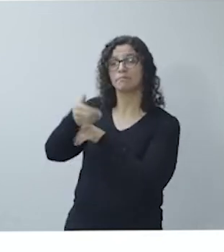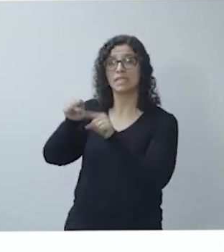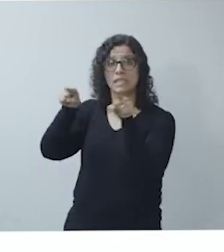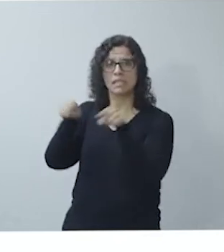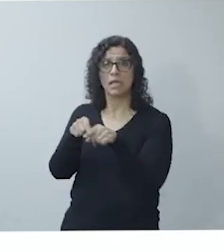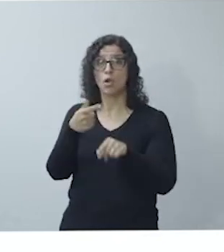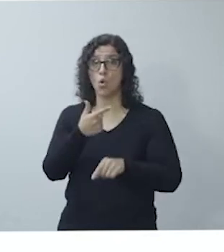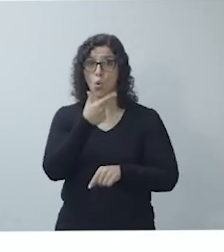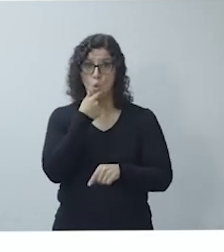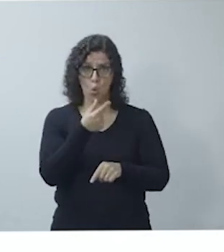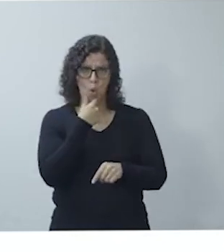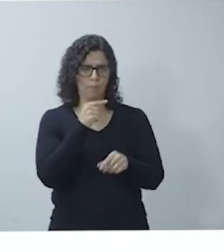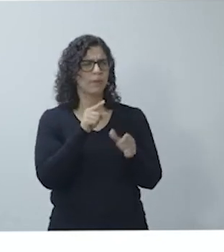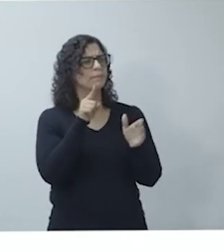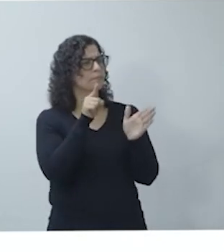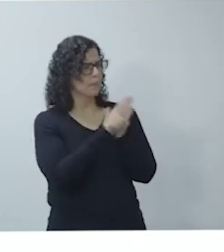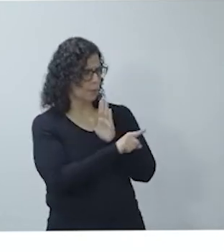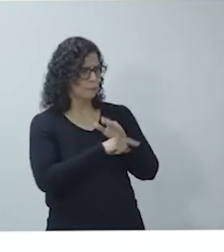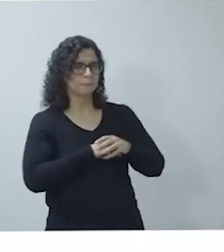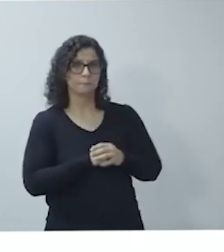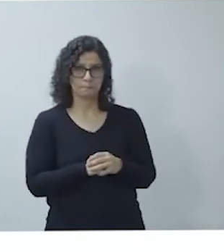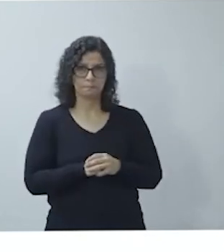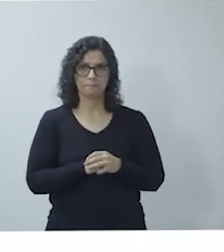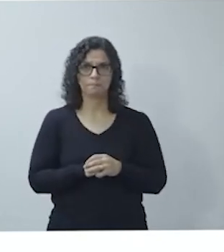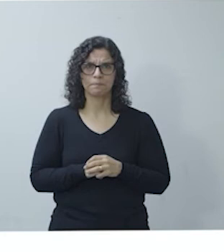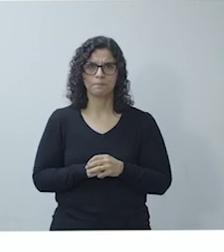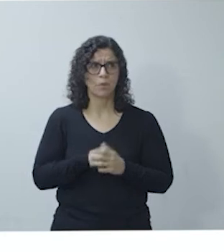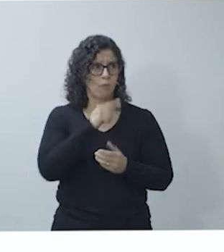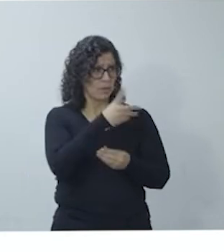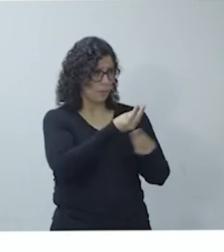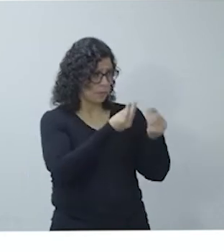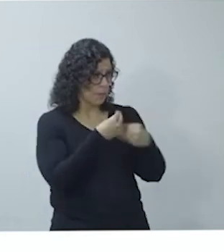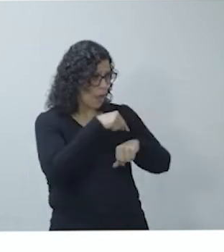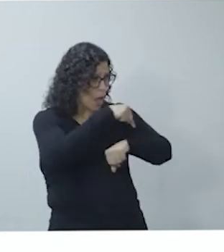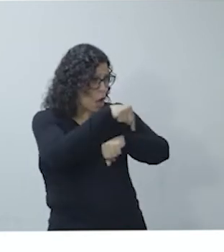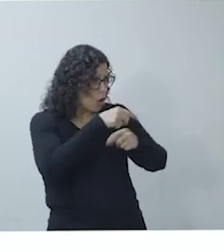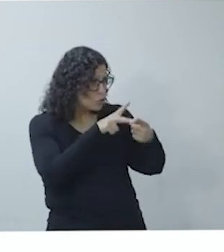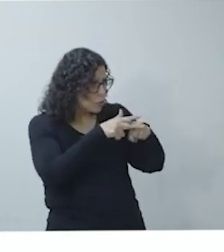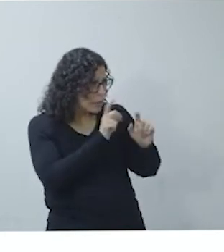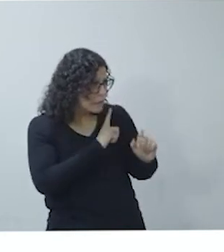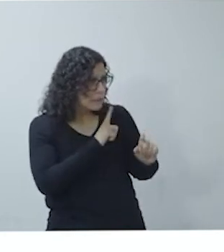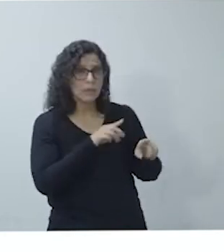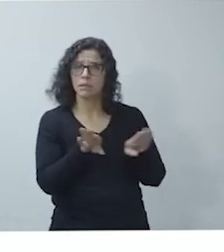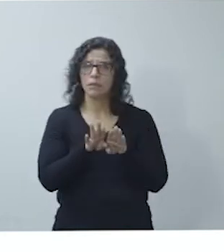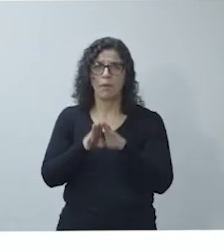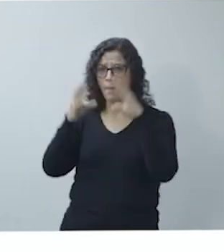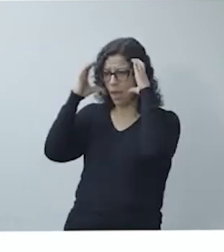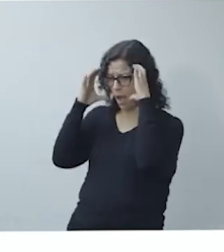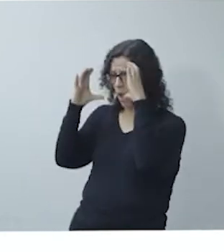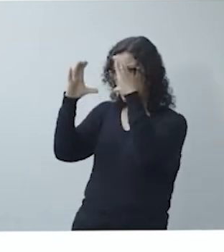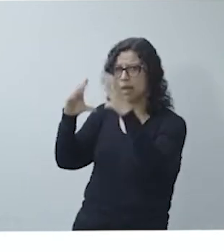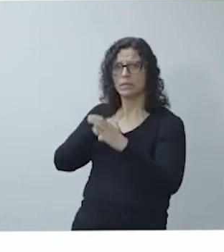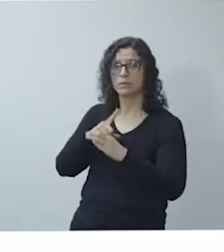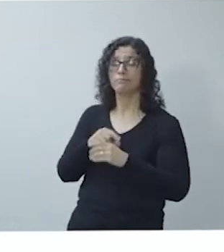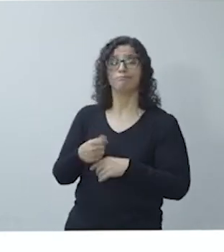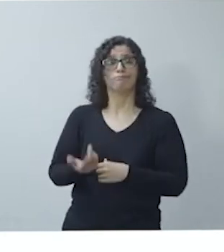cavalheiro grave veio servi-lo. Traz algum relógio? Trago a minha cabeça.